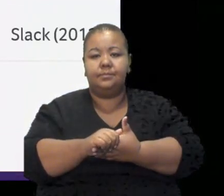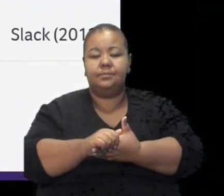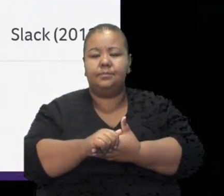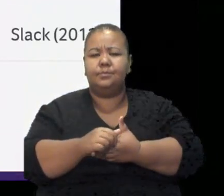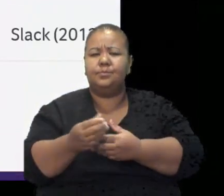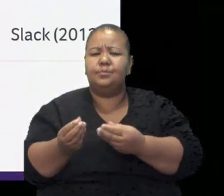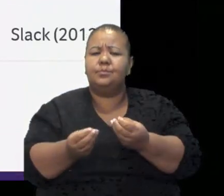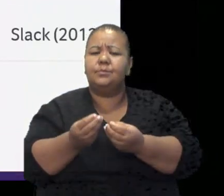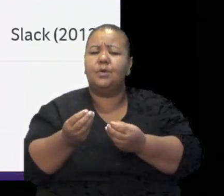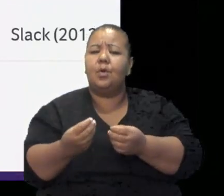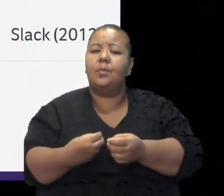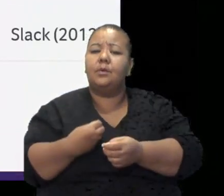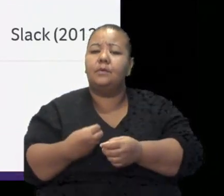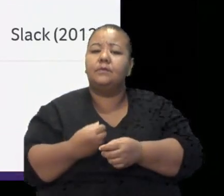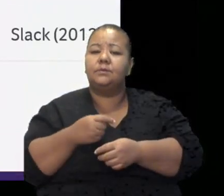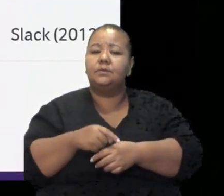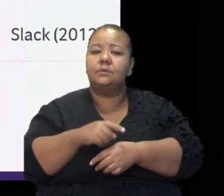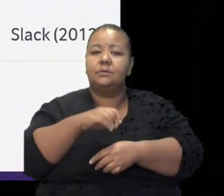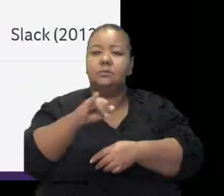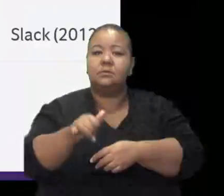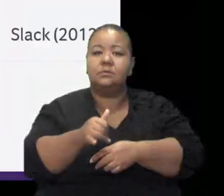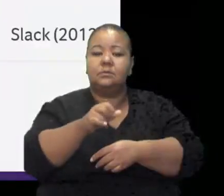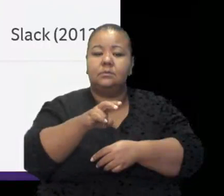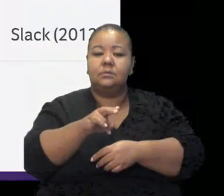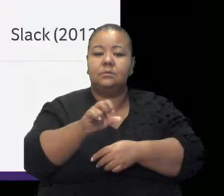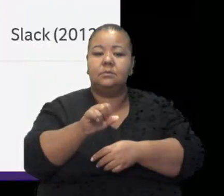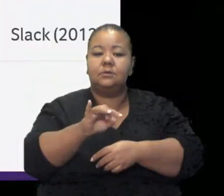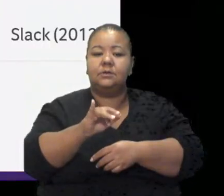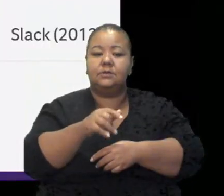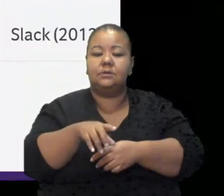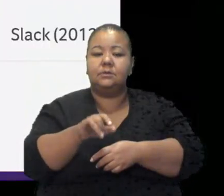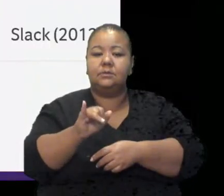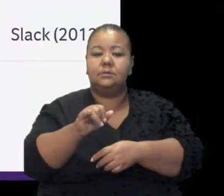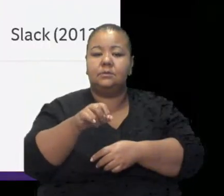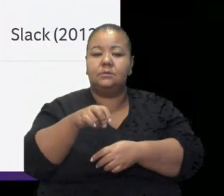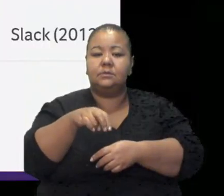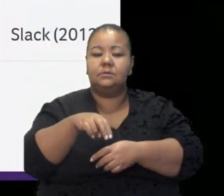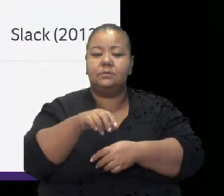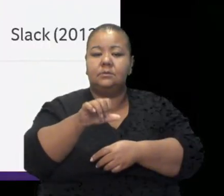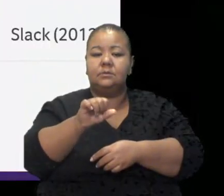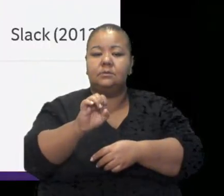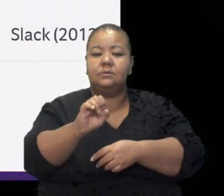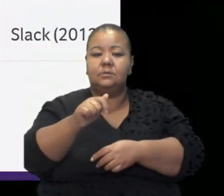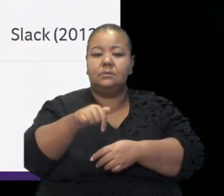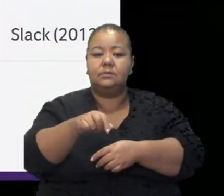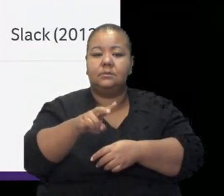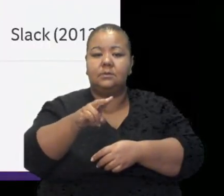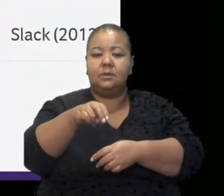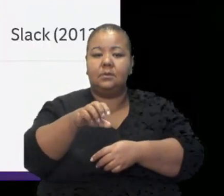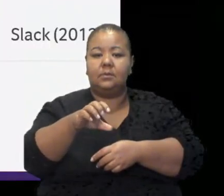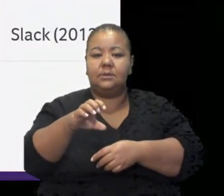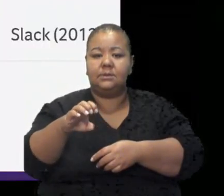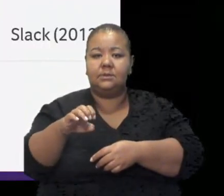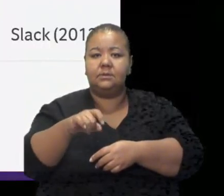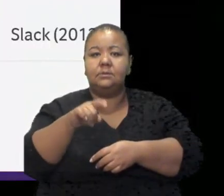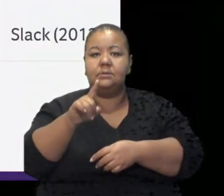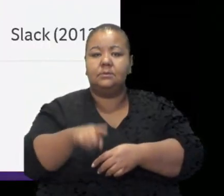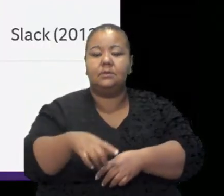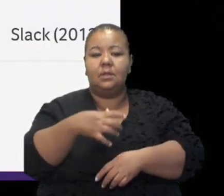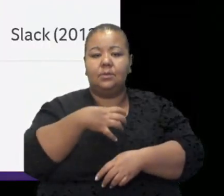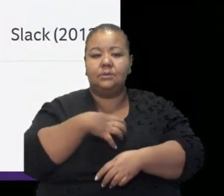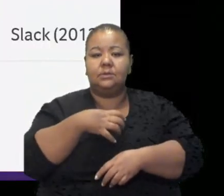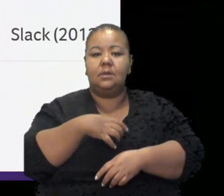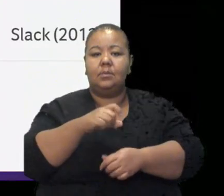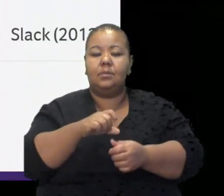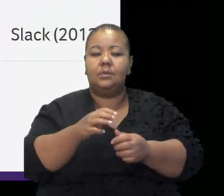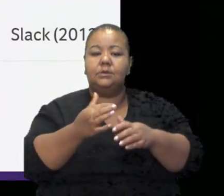Como é que funciona, né, o Just in Sequence? Então, ele é definido como sistema que vai de